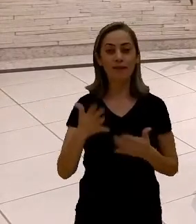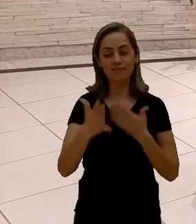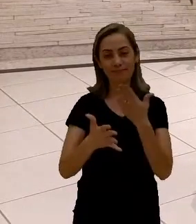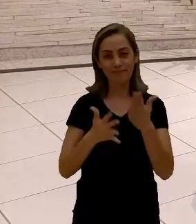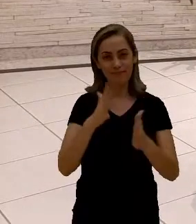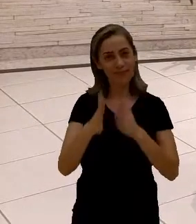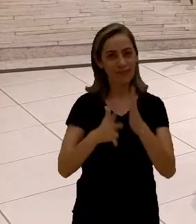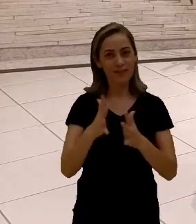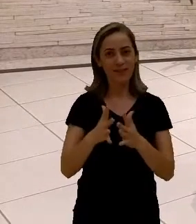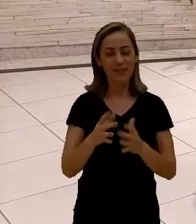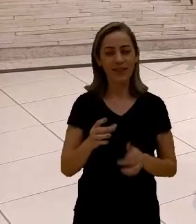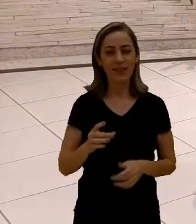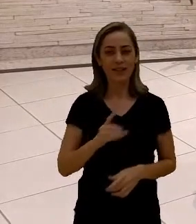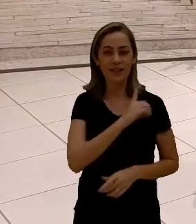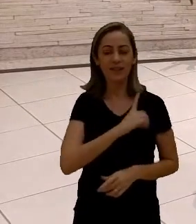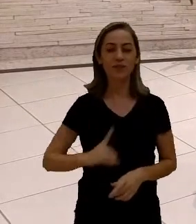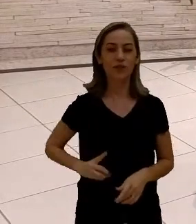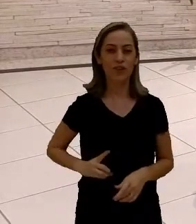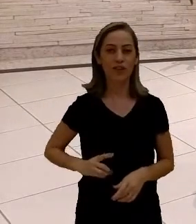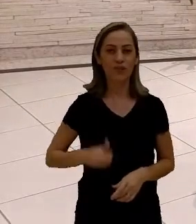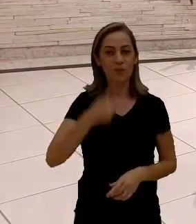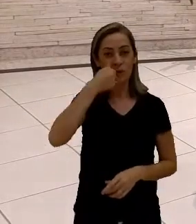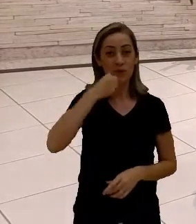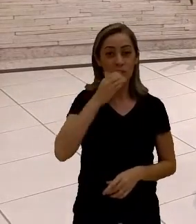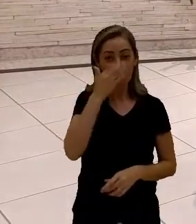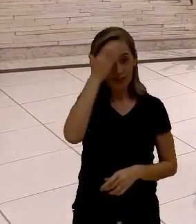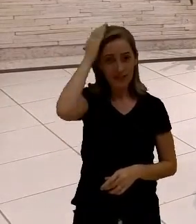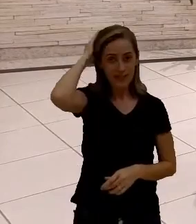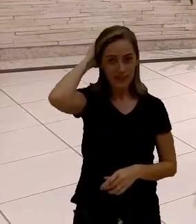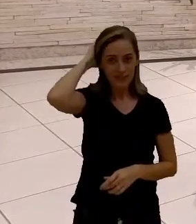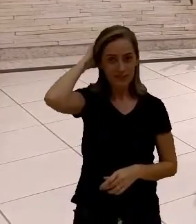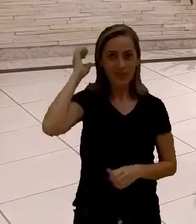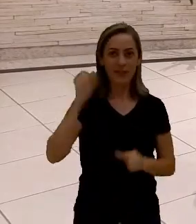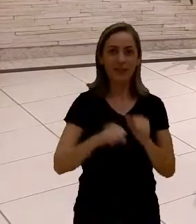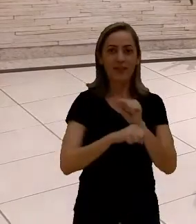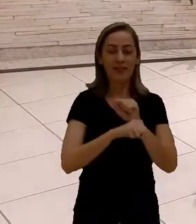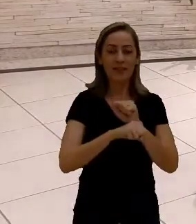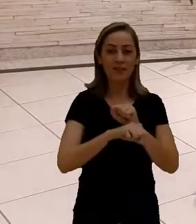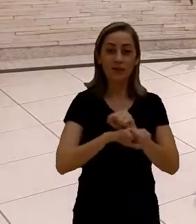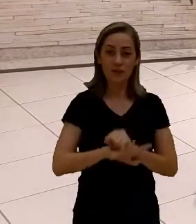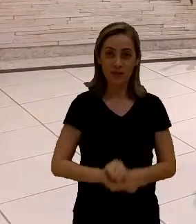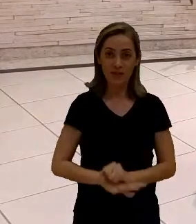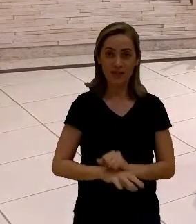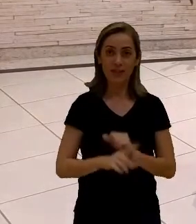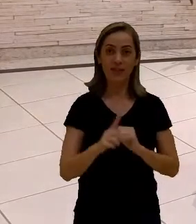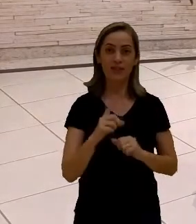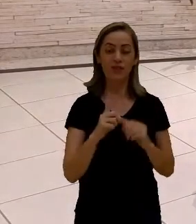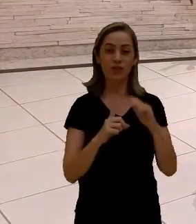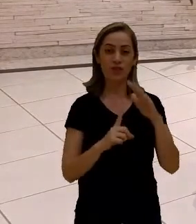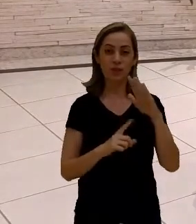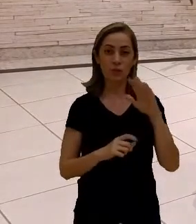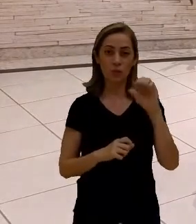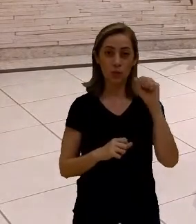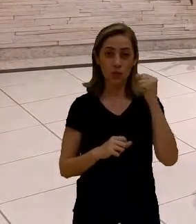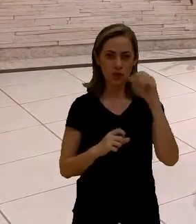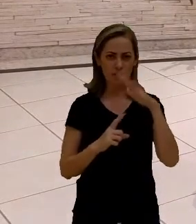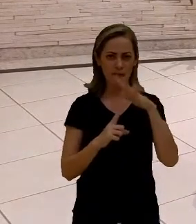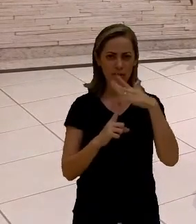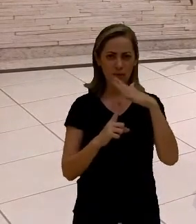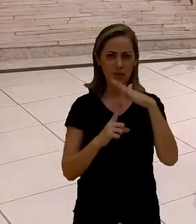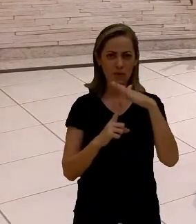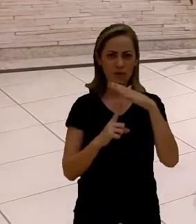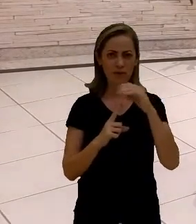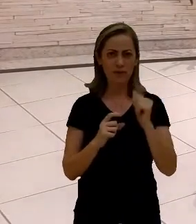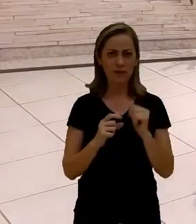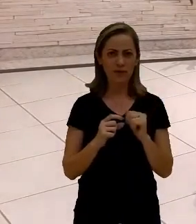diácono Cléverson ele que é da ele é da arquidiocese de Curitiba tem uma participação importante como mestre de cerimônias e também